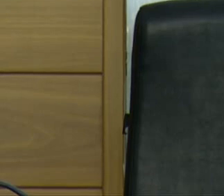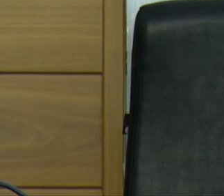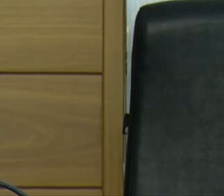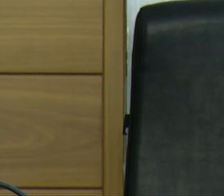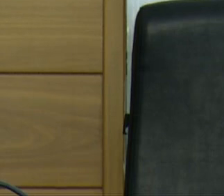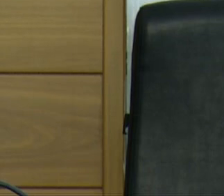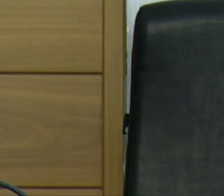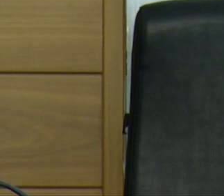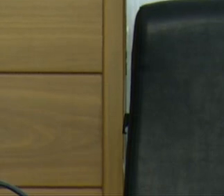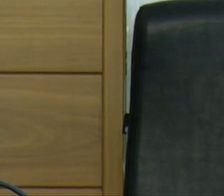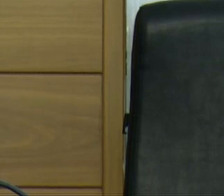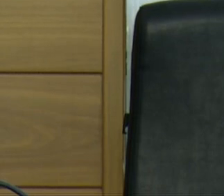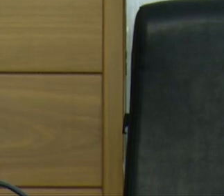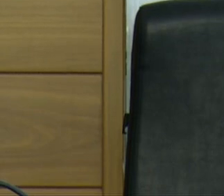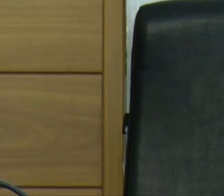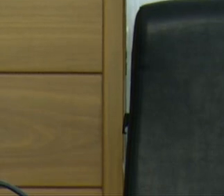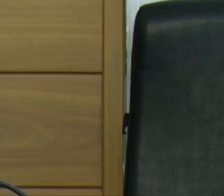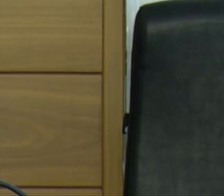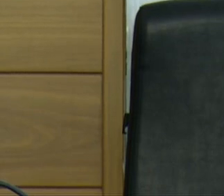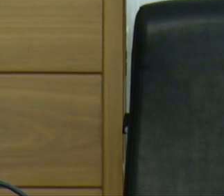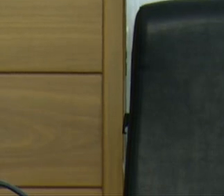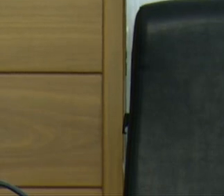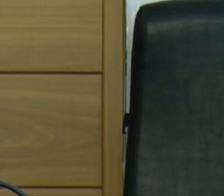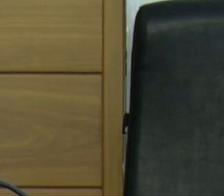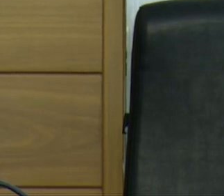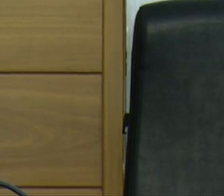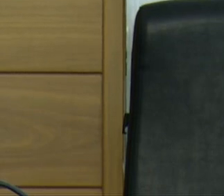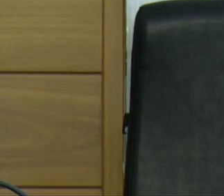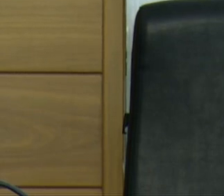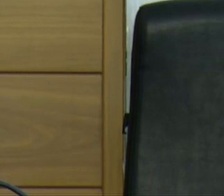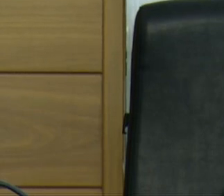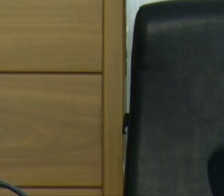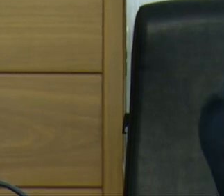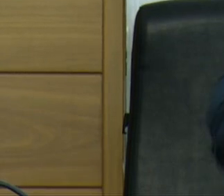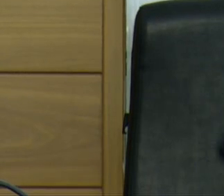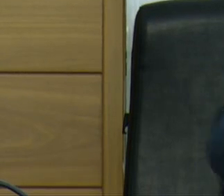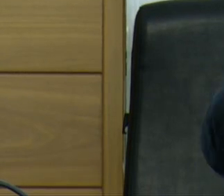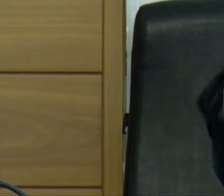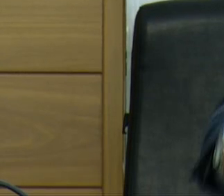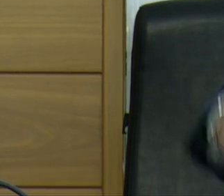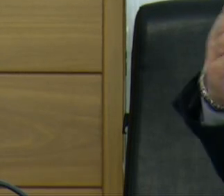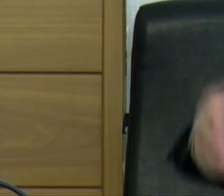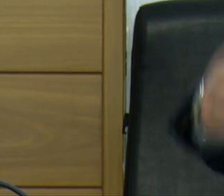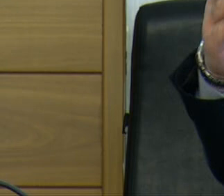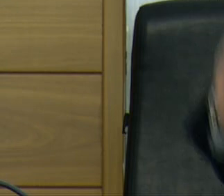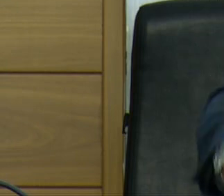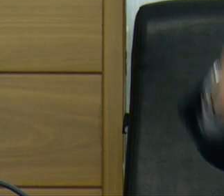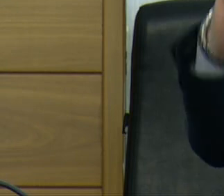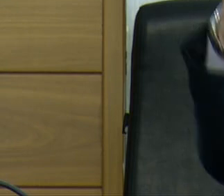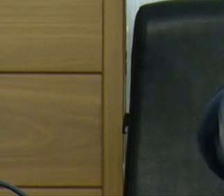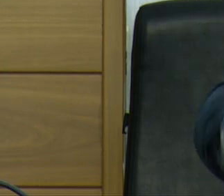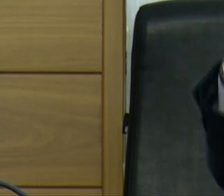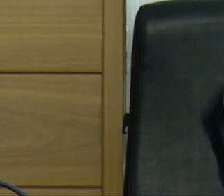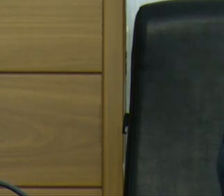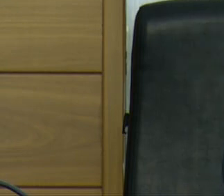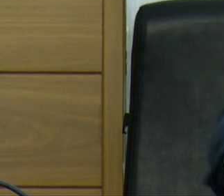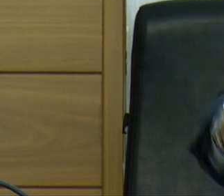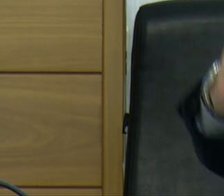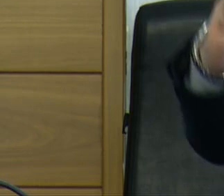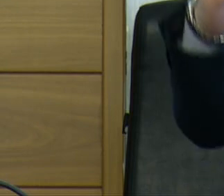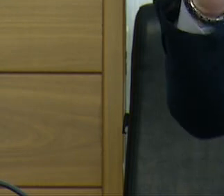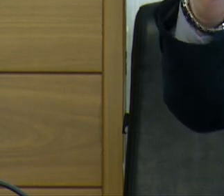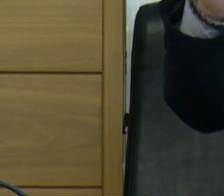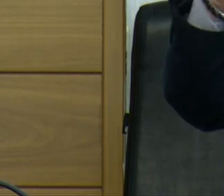ele deu olhar mais mais crua a gente faz essa mas na lua todos os secretários expõe o seu